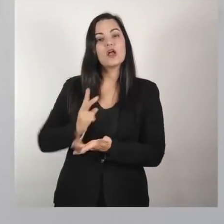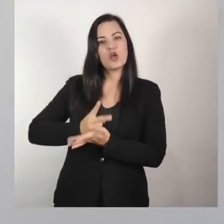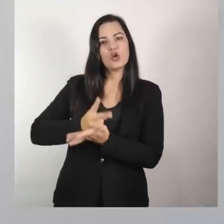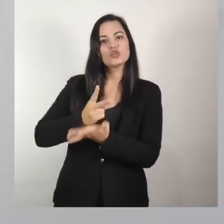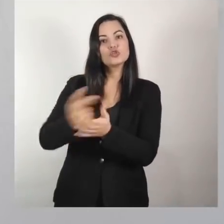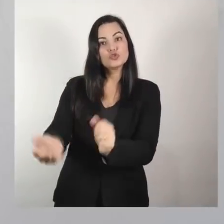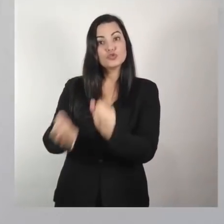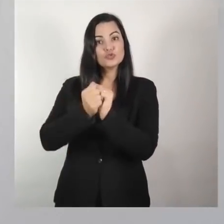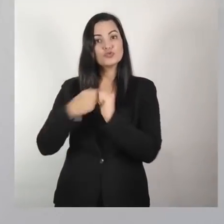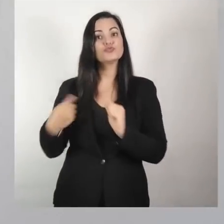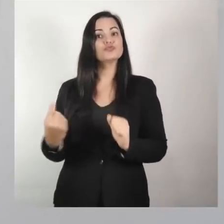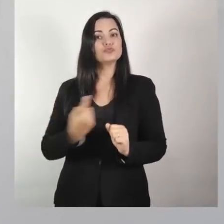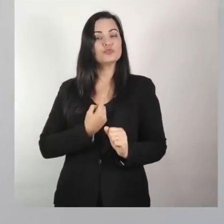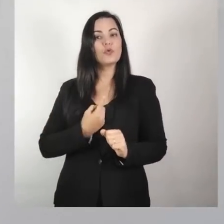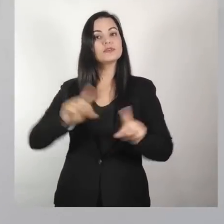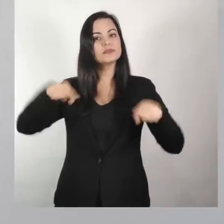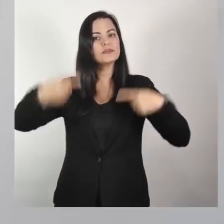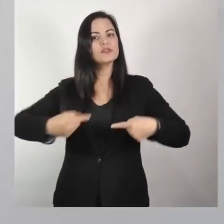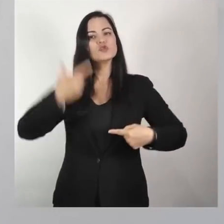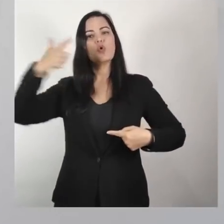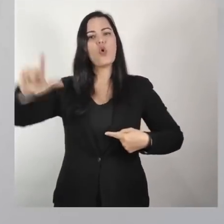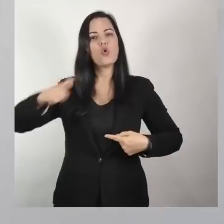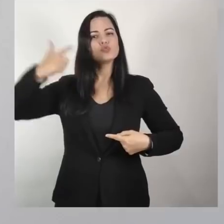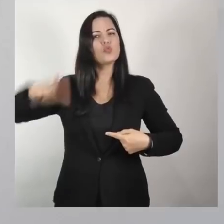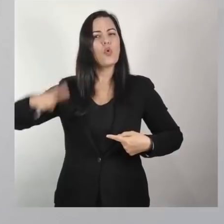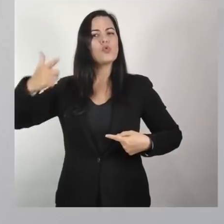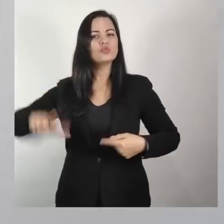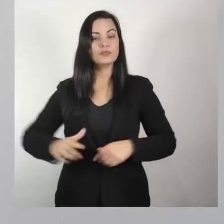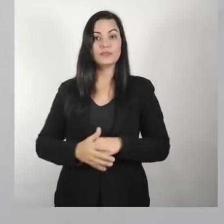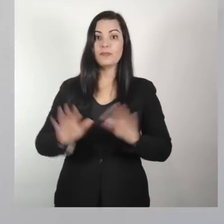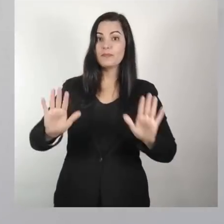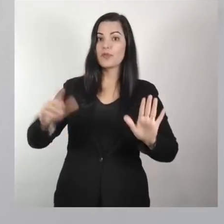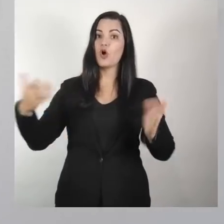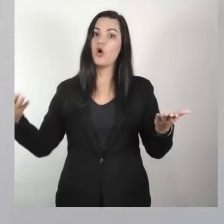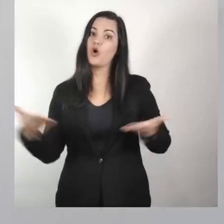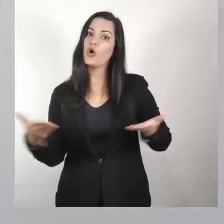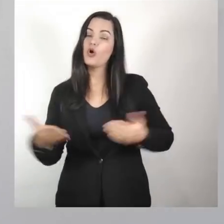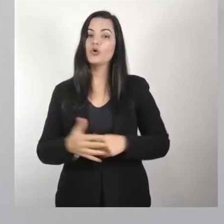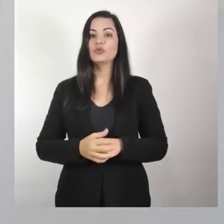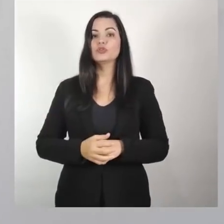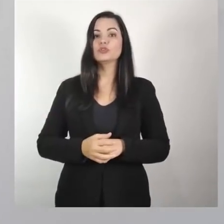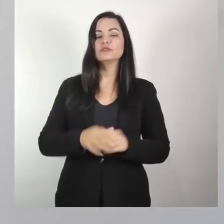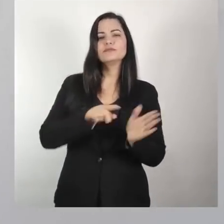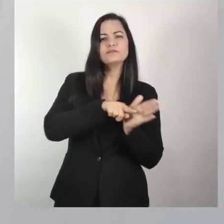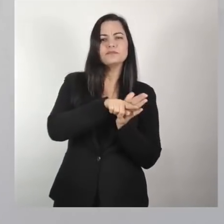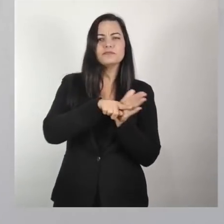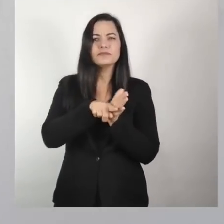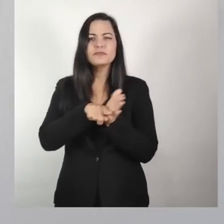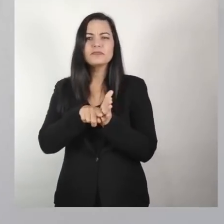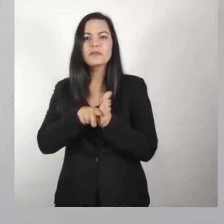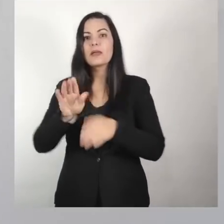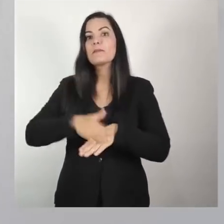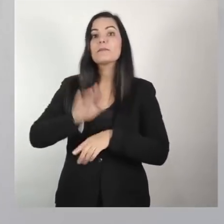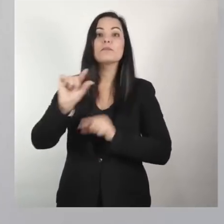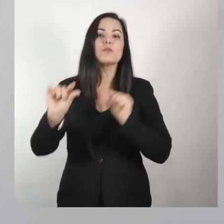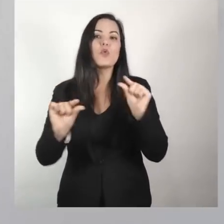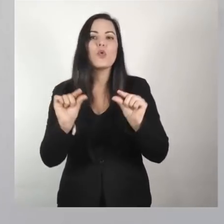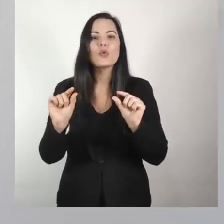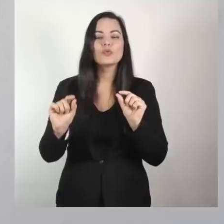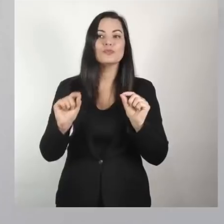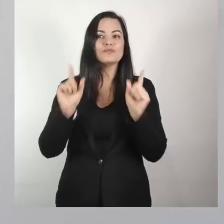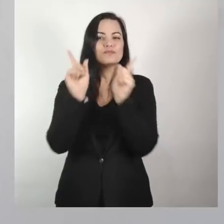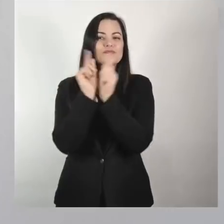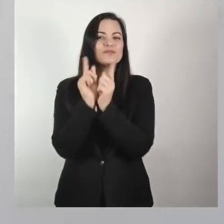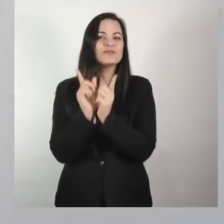continuar nos acompanhando em outros desafios, tá bom? Só que hoje nós vamos investigar um pouquinho mais